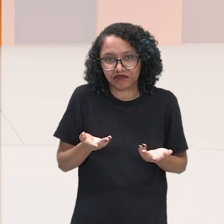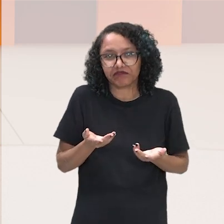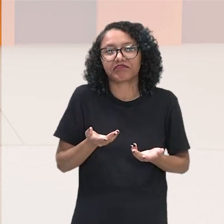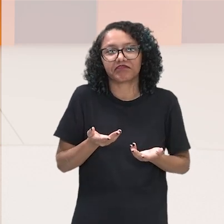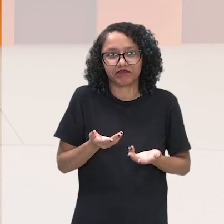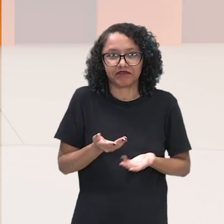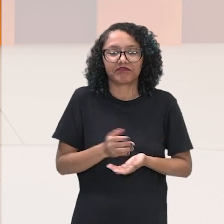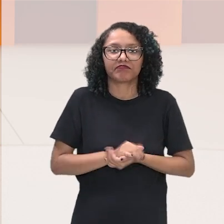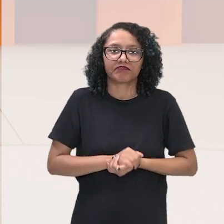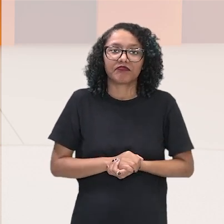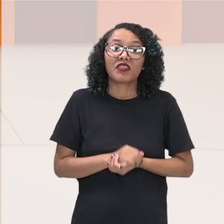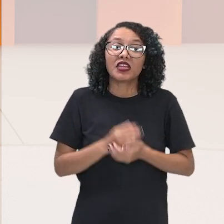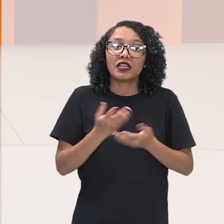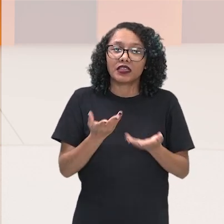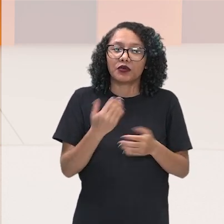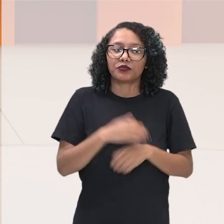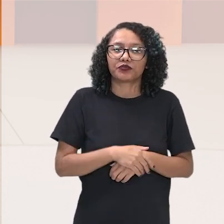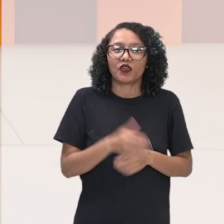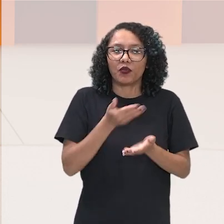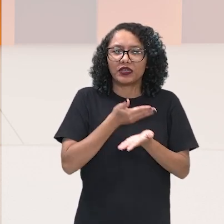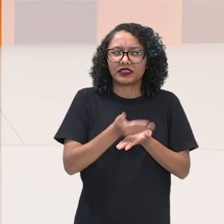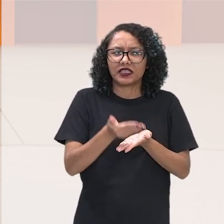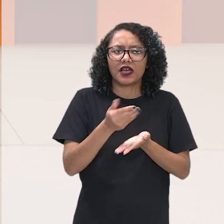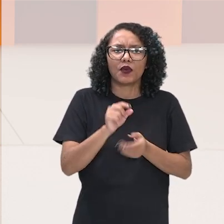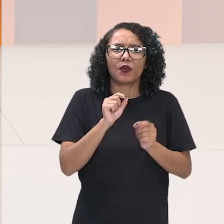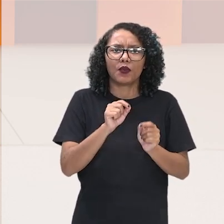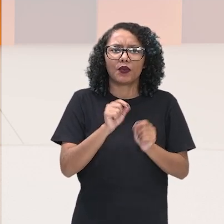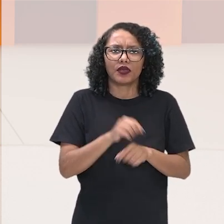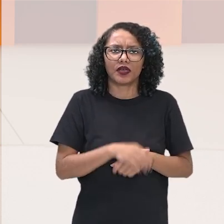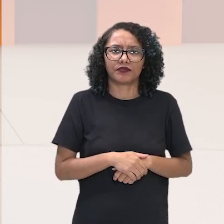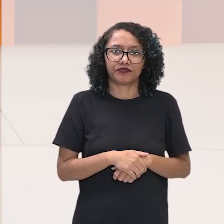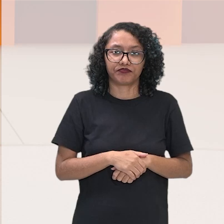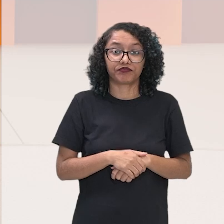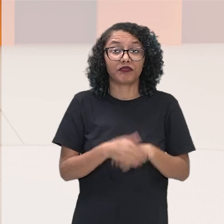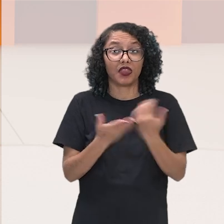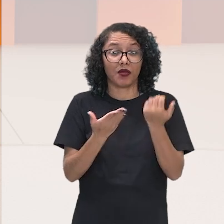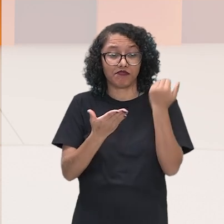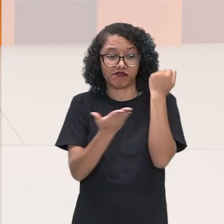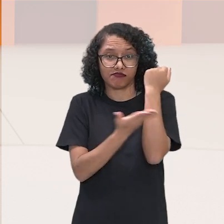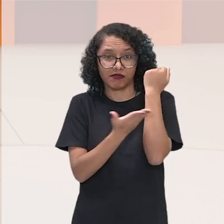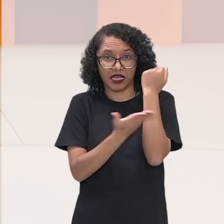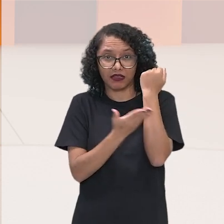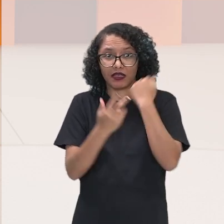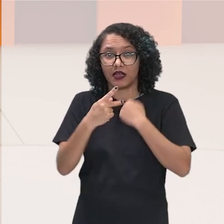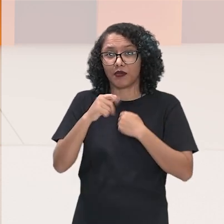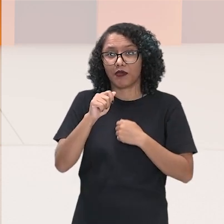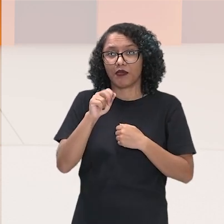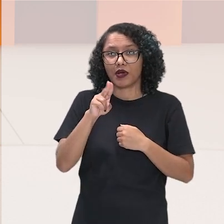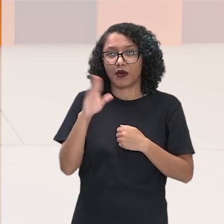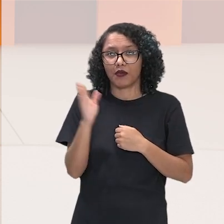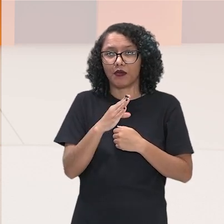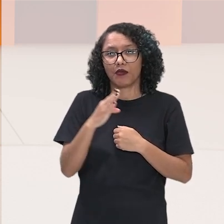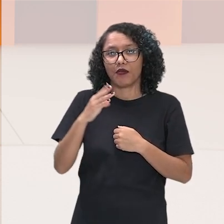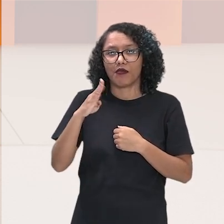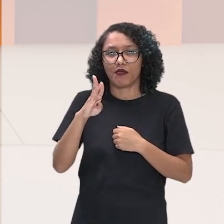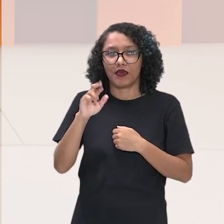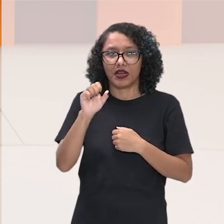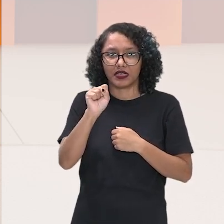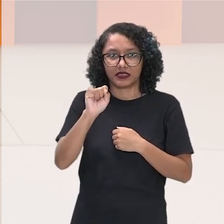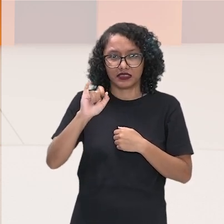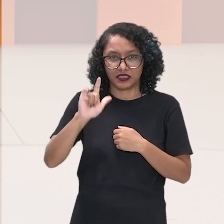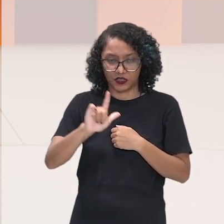os portugueses fizeram? Começaram a explorar o pau-brasil, que servia justamente para eles poderem produzir